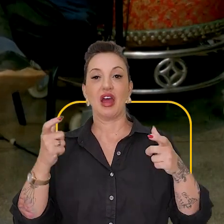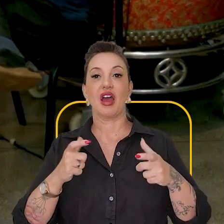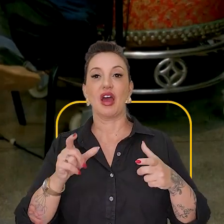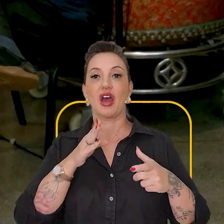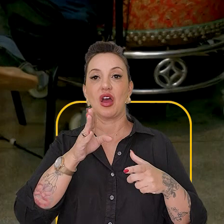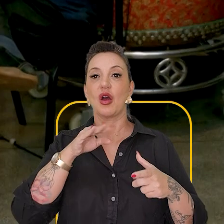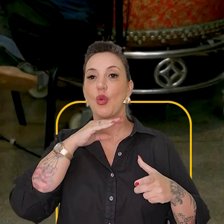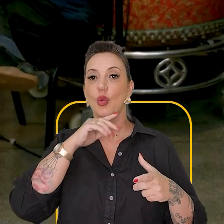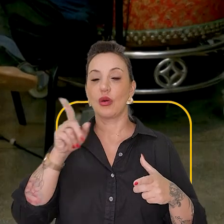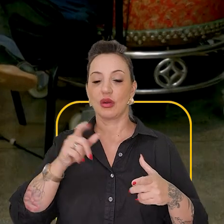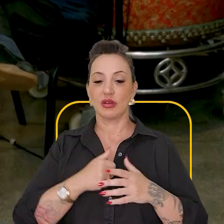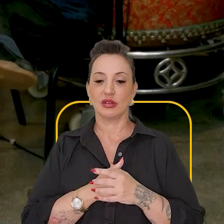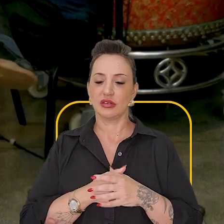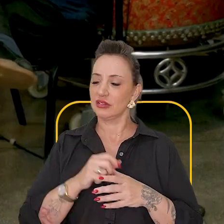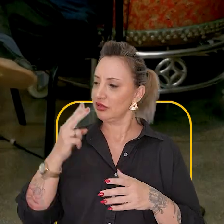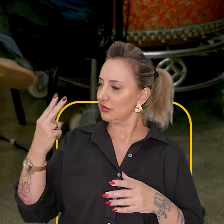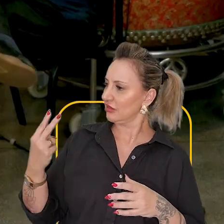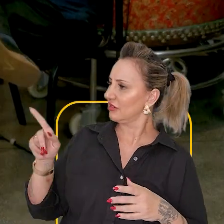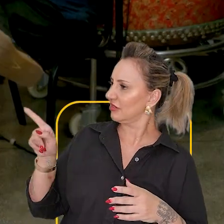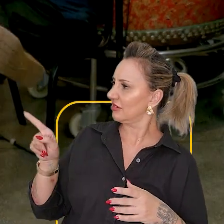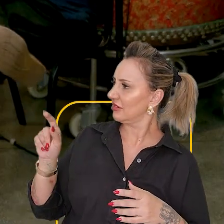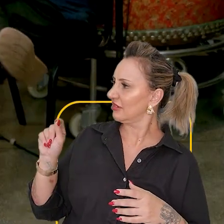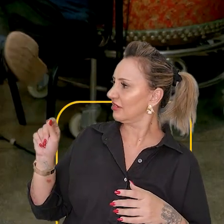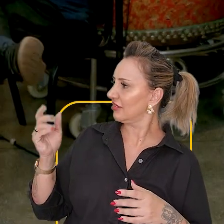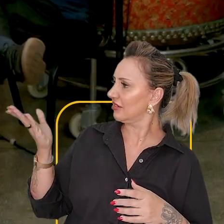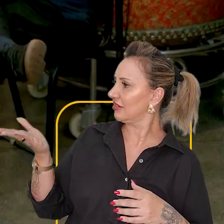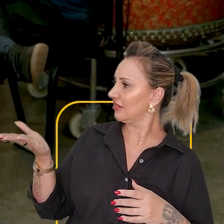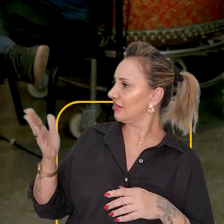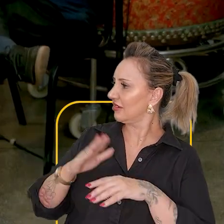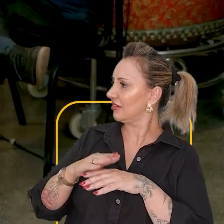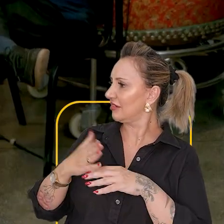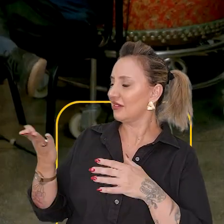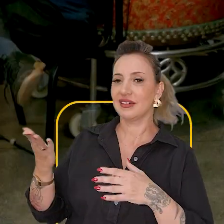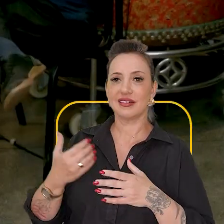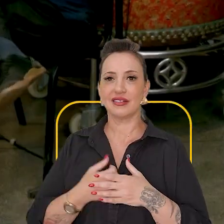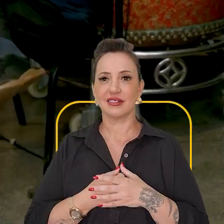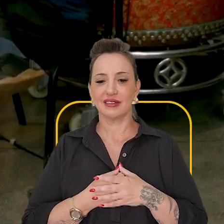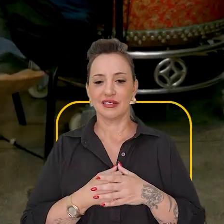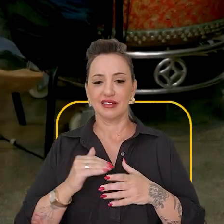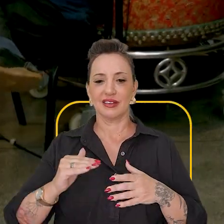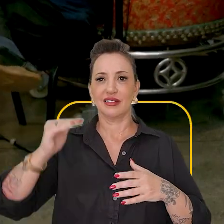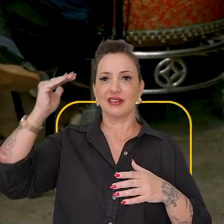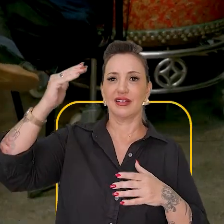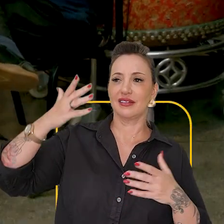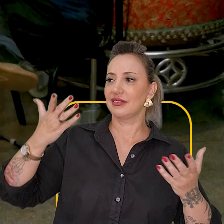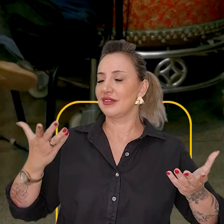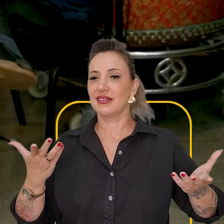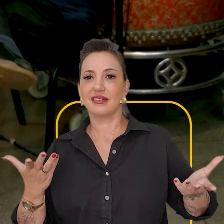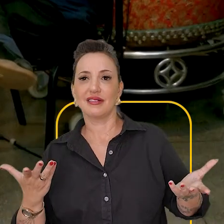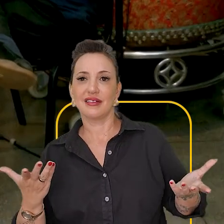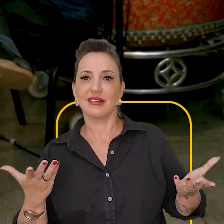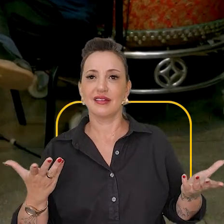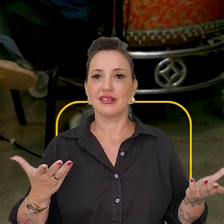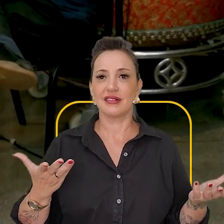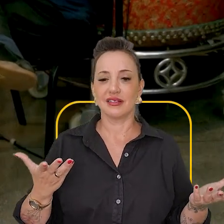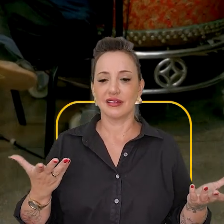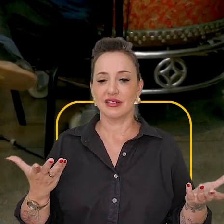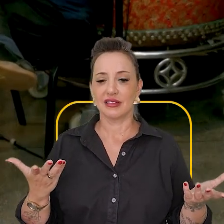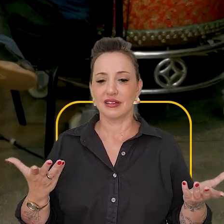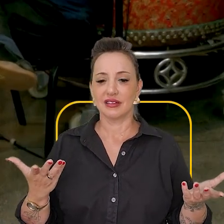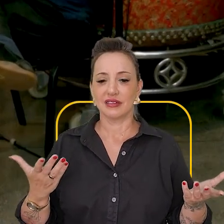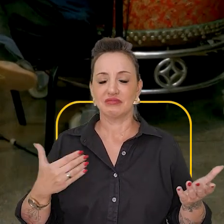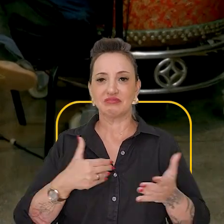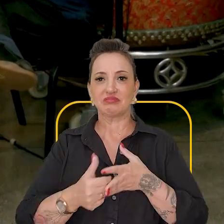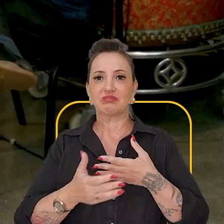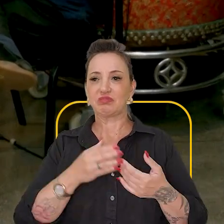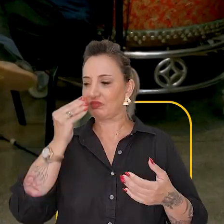vai só dá rolo disse que Ele olhou para mim e falou que encrenca que esse cara pode arranjar não é grandão é Magrão tipo